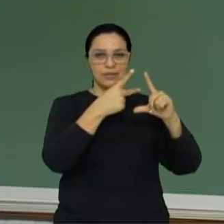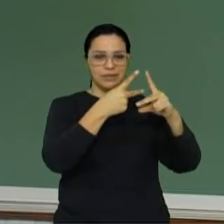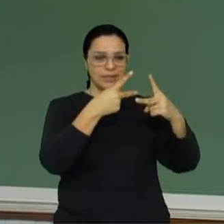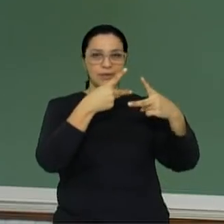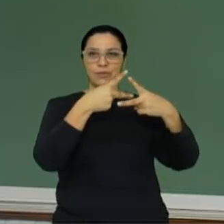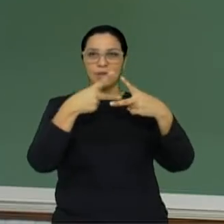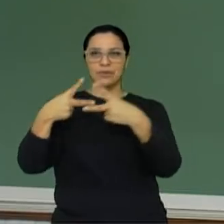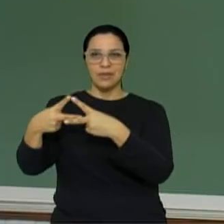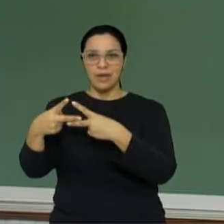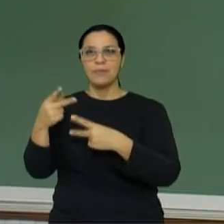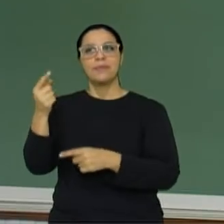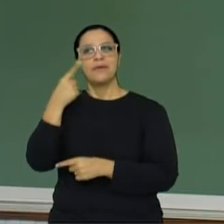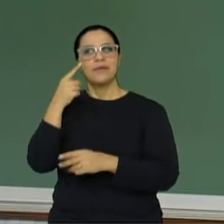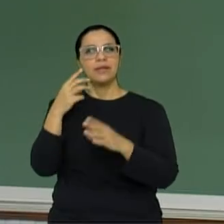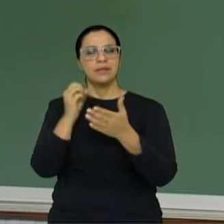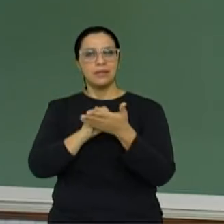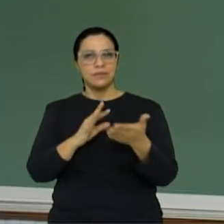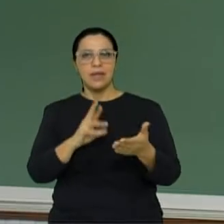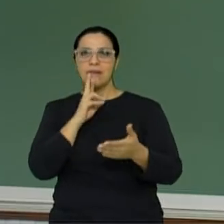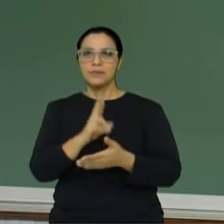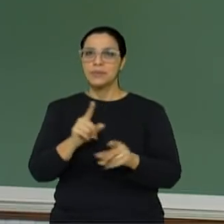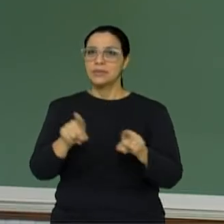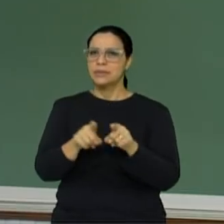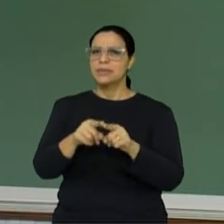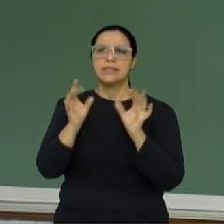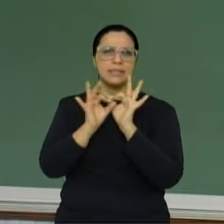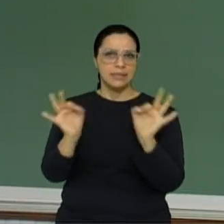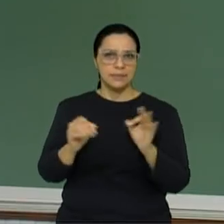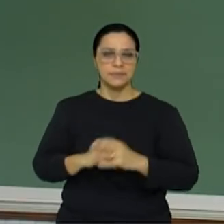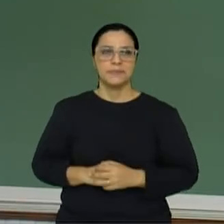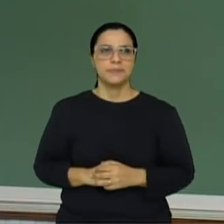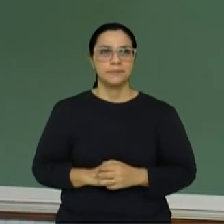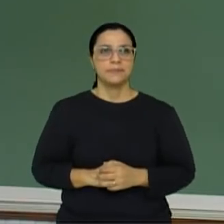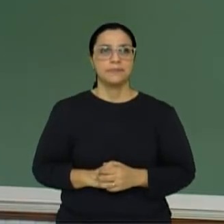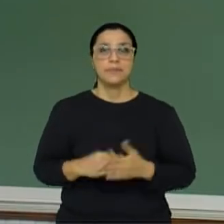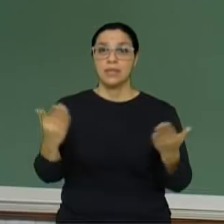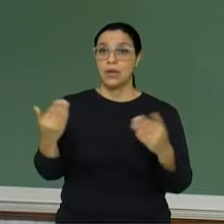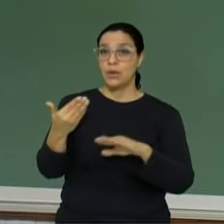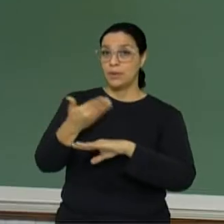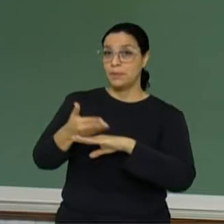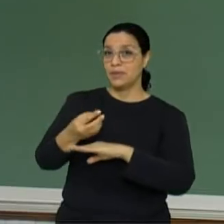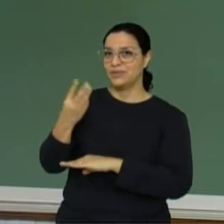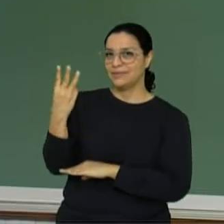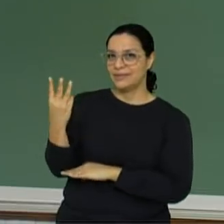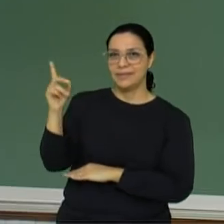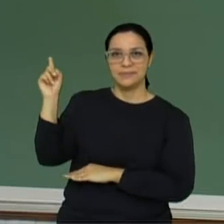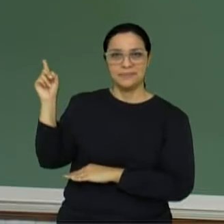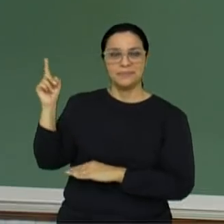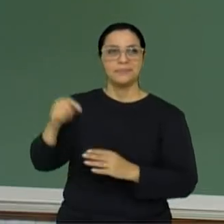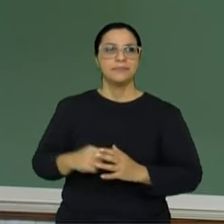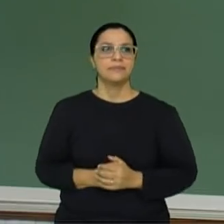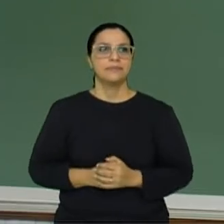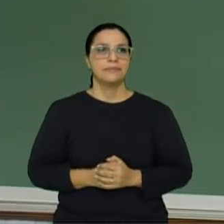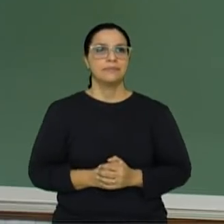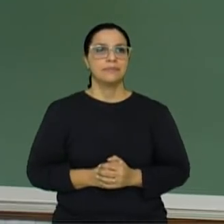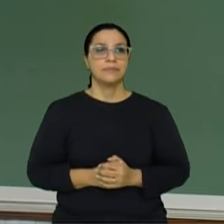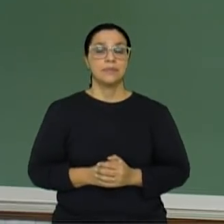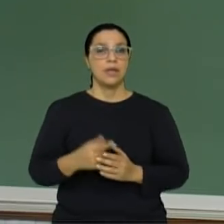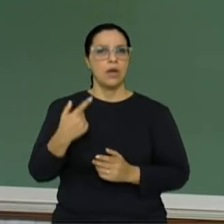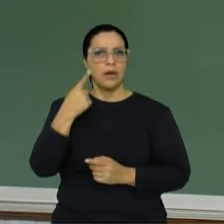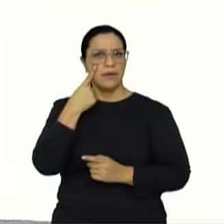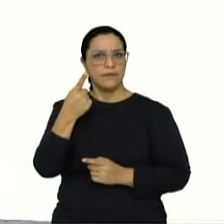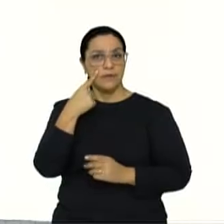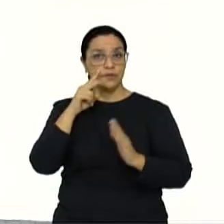problema, que é, sim, um problema até simples. Bora para o próximo? Acompanhe